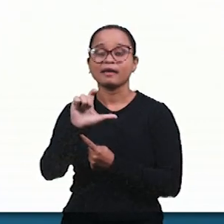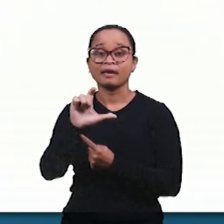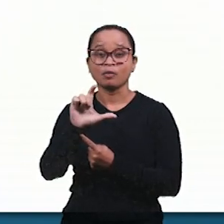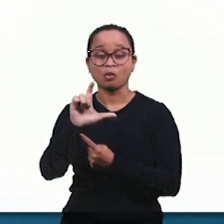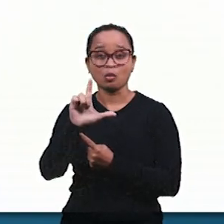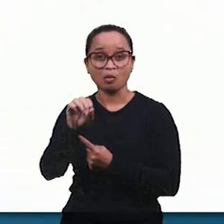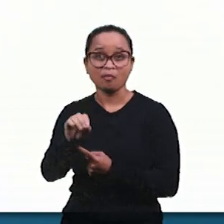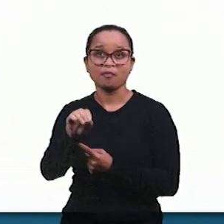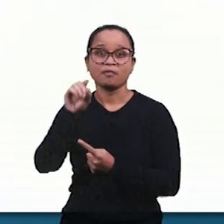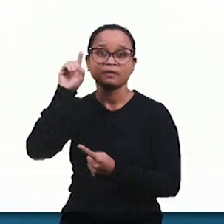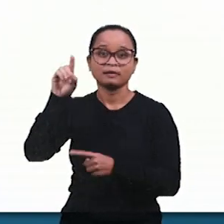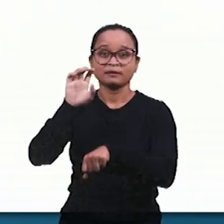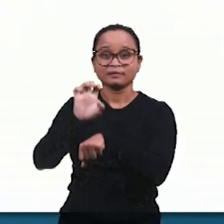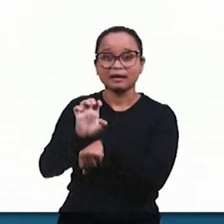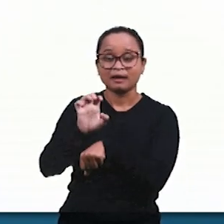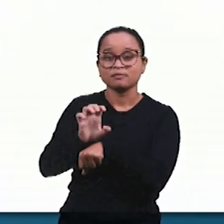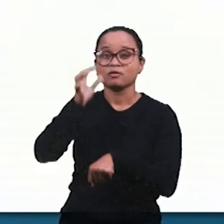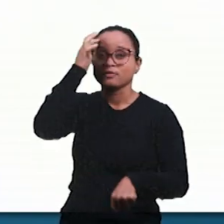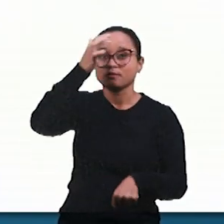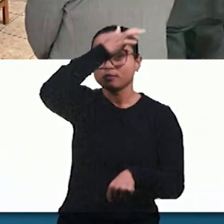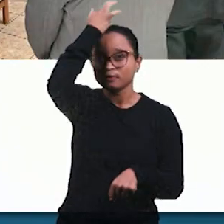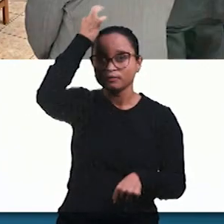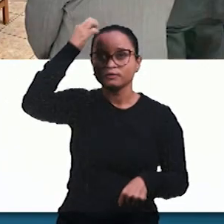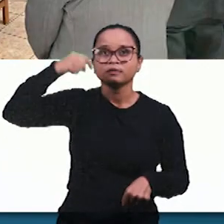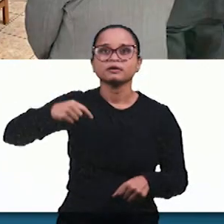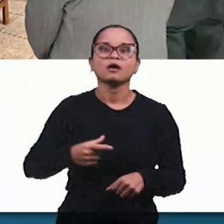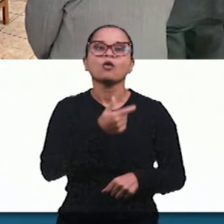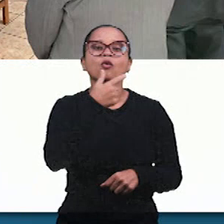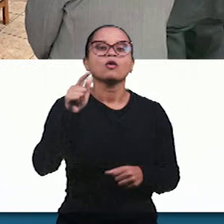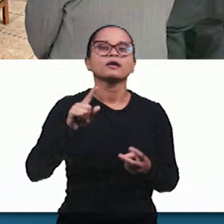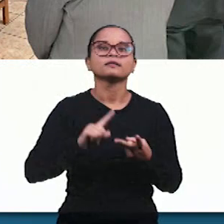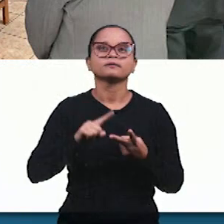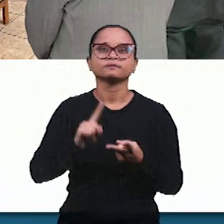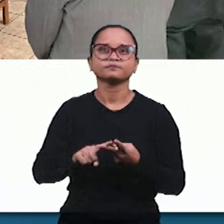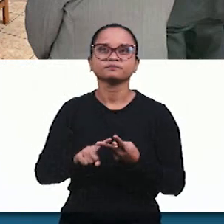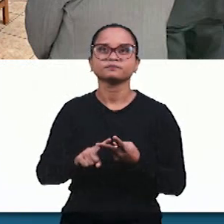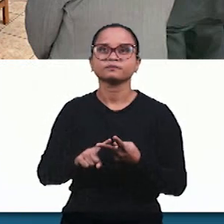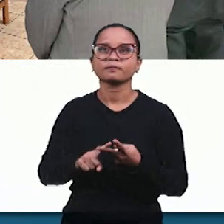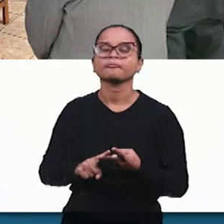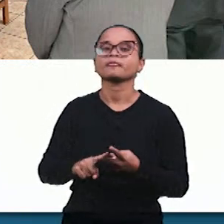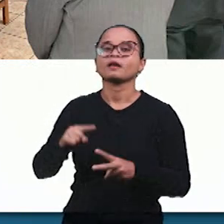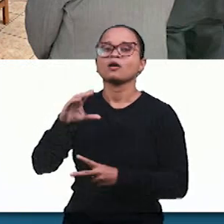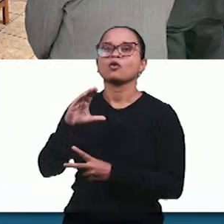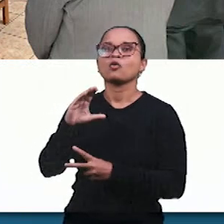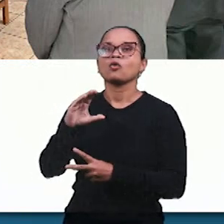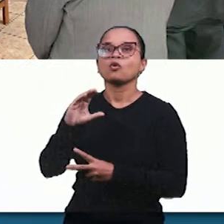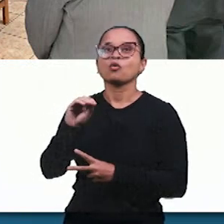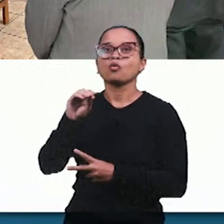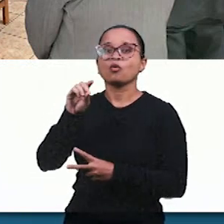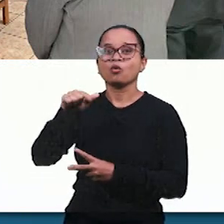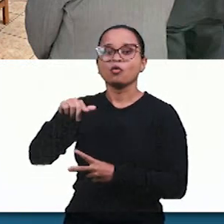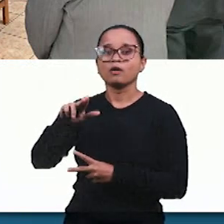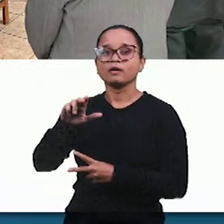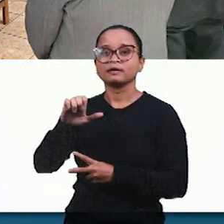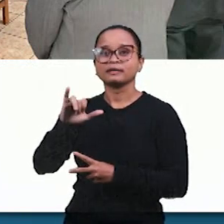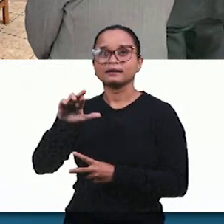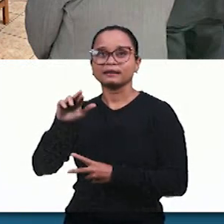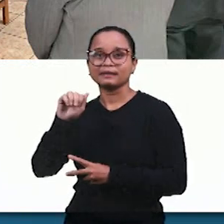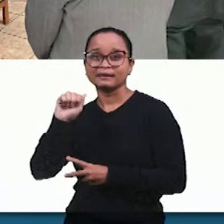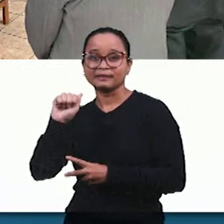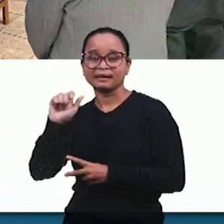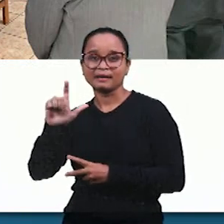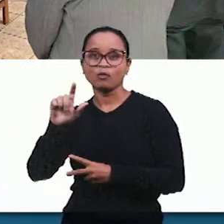da ceia em Castelo, aqui no estado do Espírito Santo. Vamos à próxima. A igreja de Coqueiral 2, em Vila Velha, Espírito Santo, os